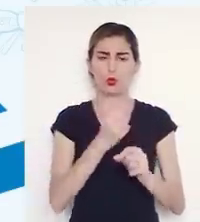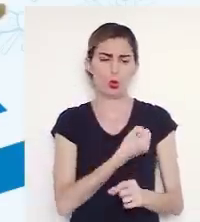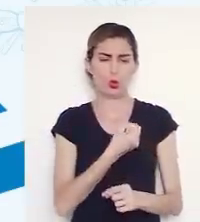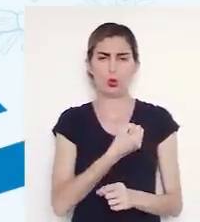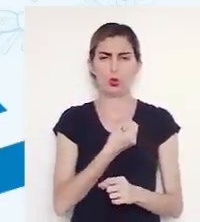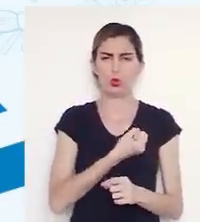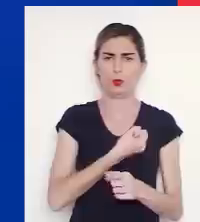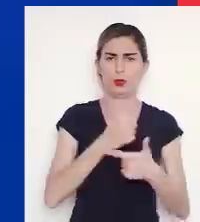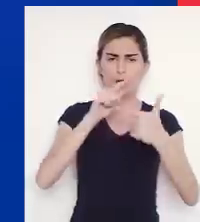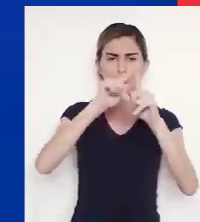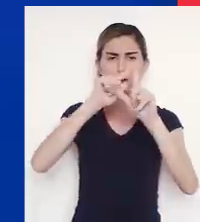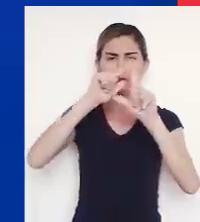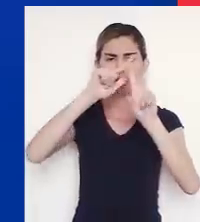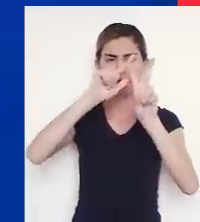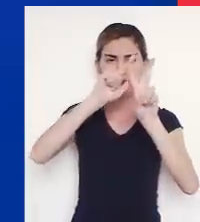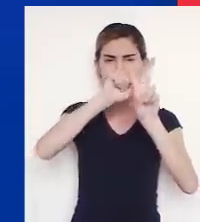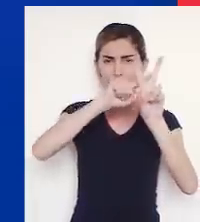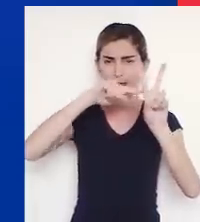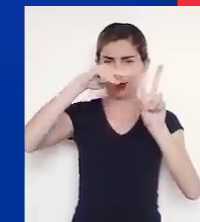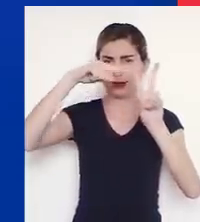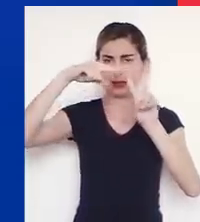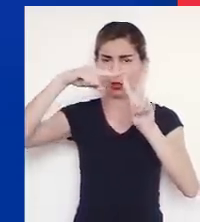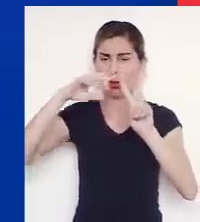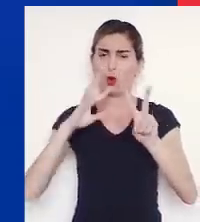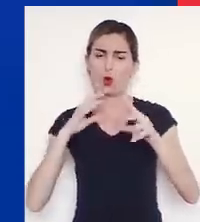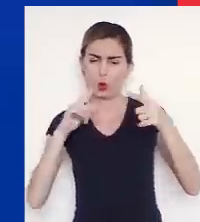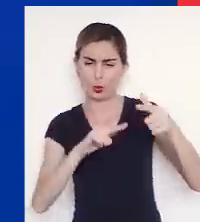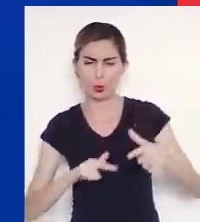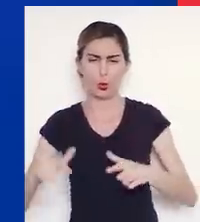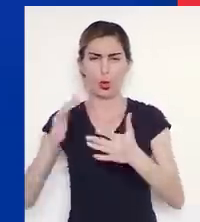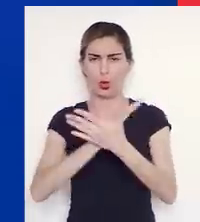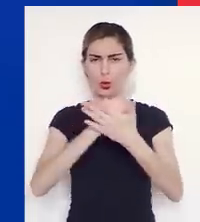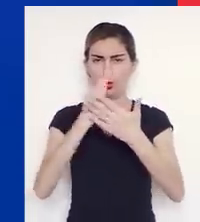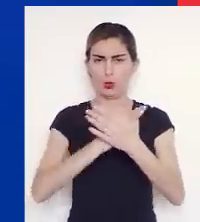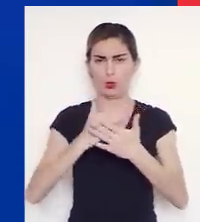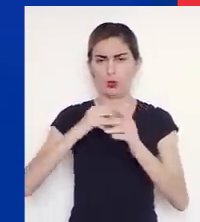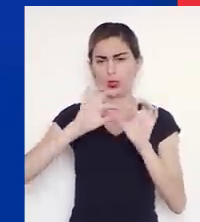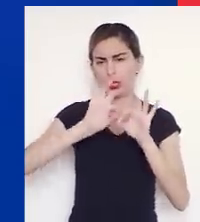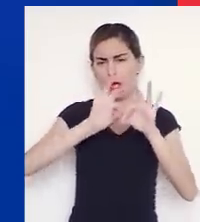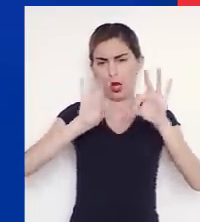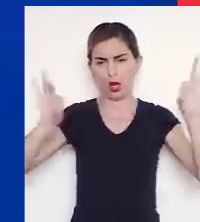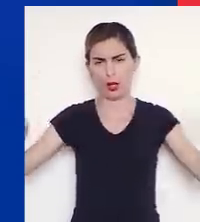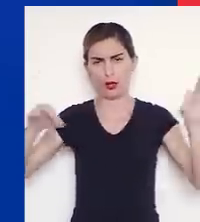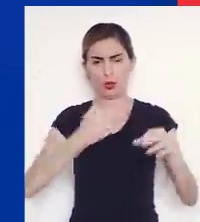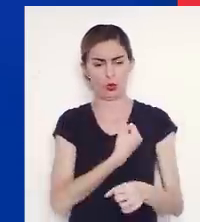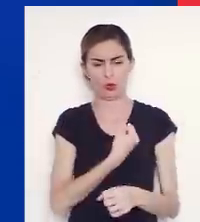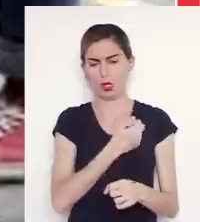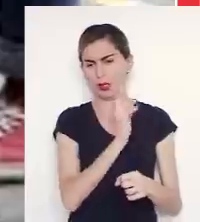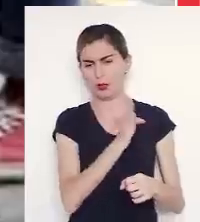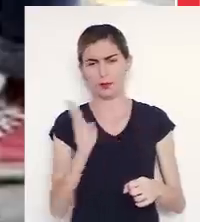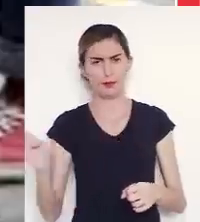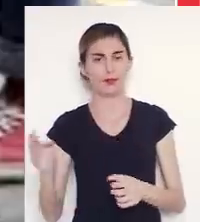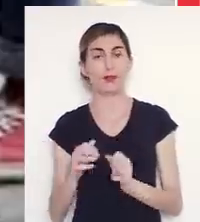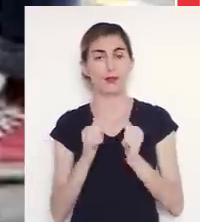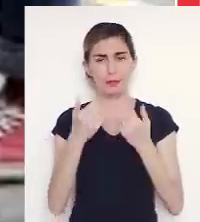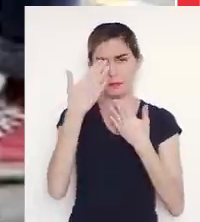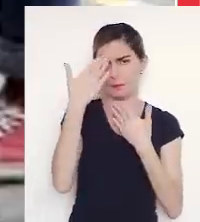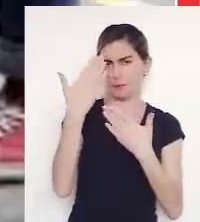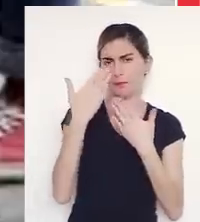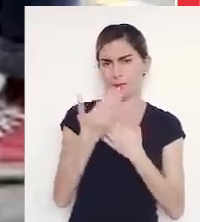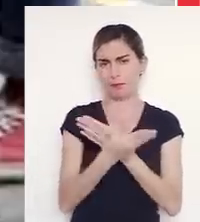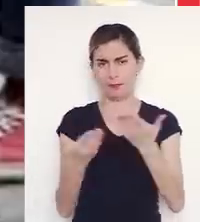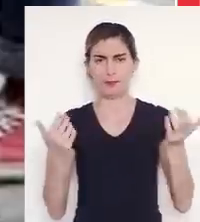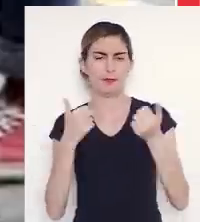números irracionais, reconhecimento e localização de alguns na reta numérica. Nossa saudação